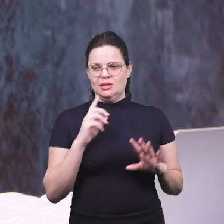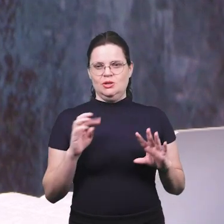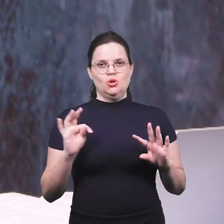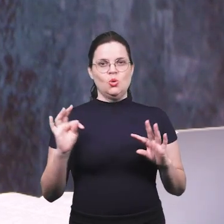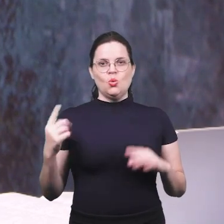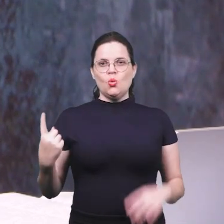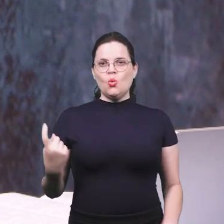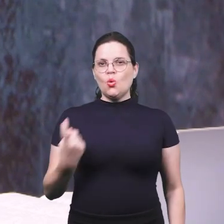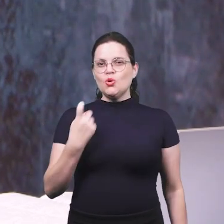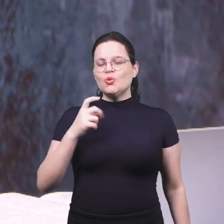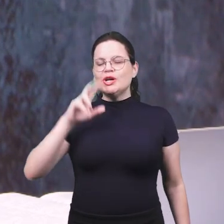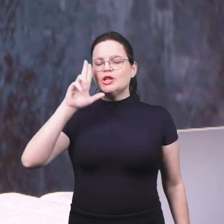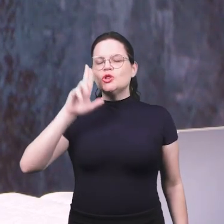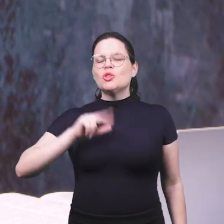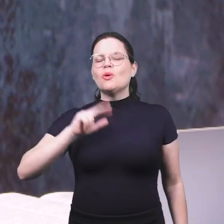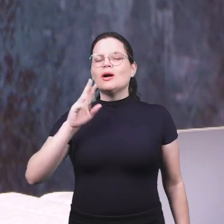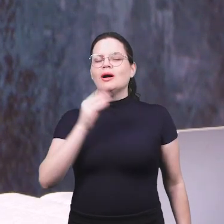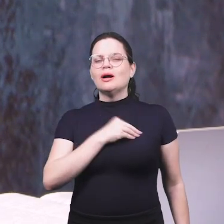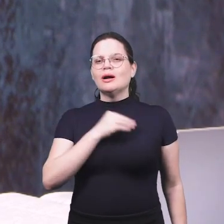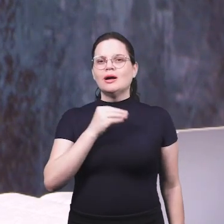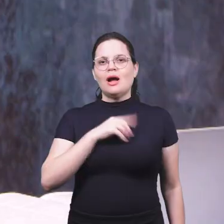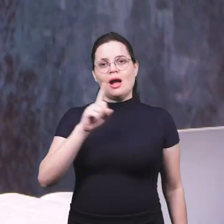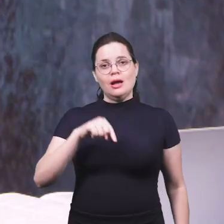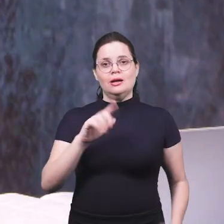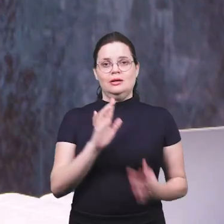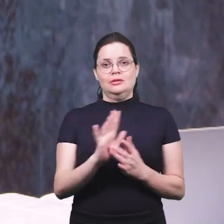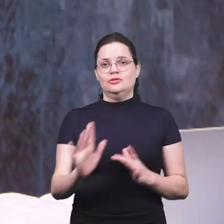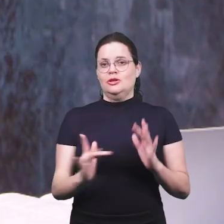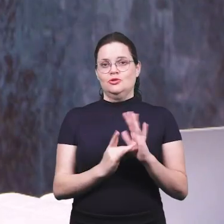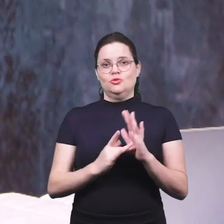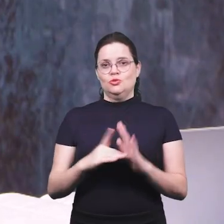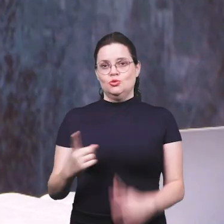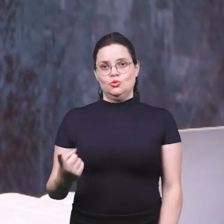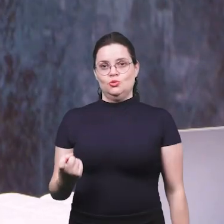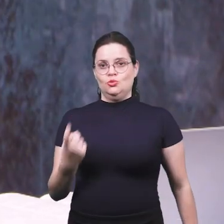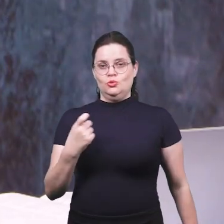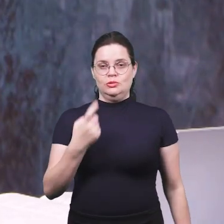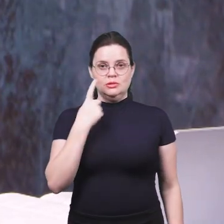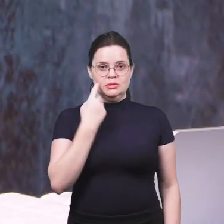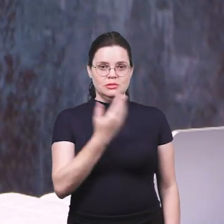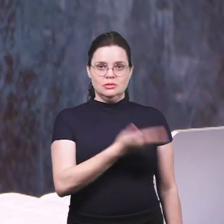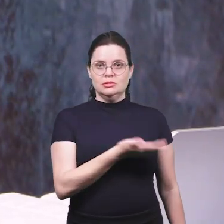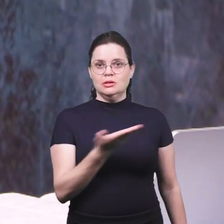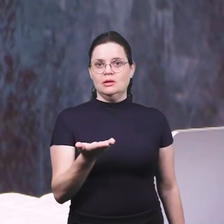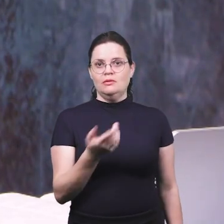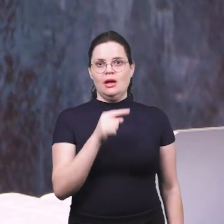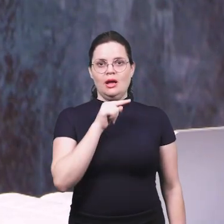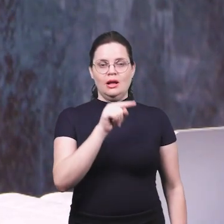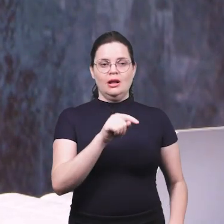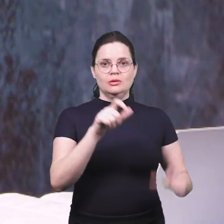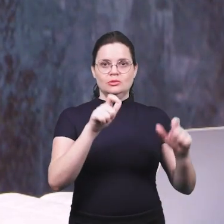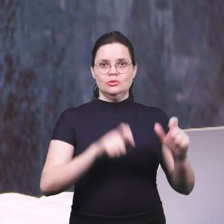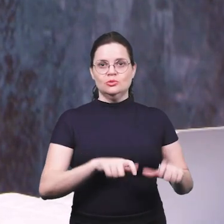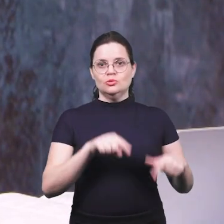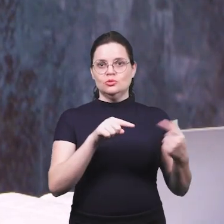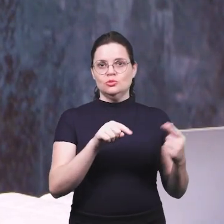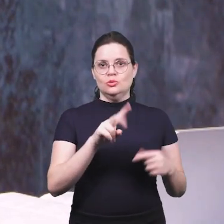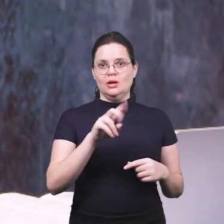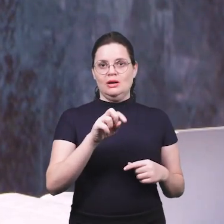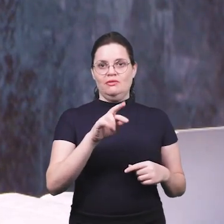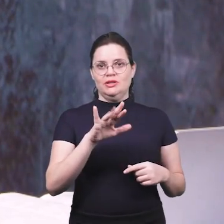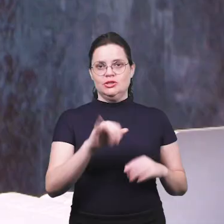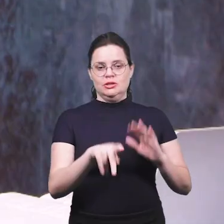pecado foi Jesus. A infalibilidade papal foi determinada em 1870, o Concílio do Vaticano falou, não, o Papa é